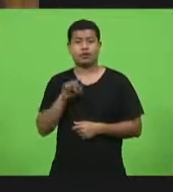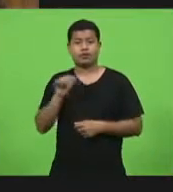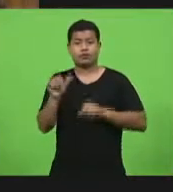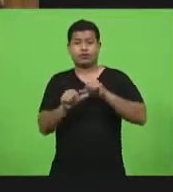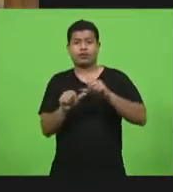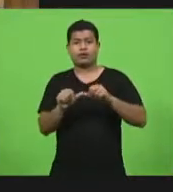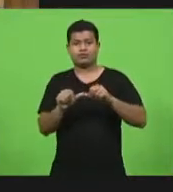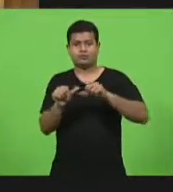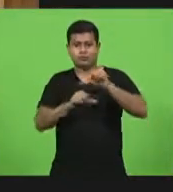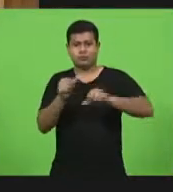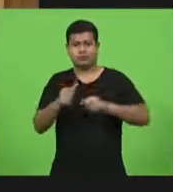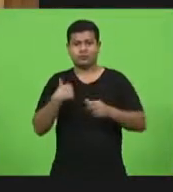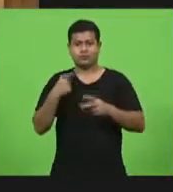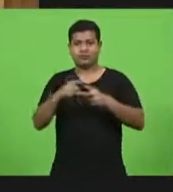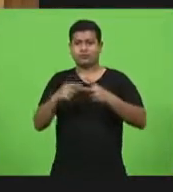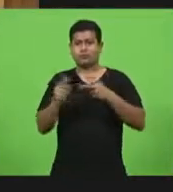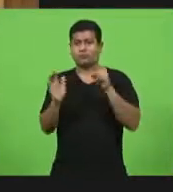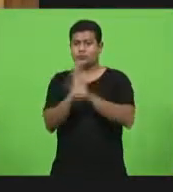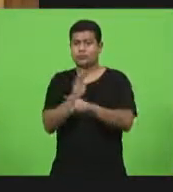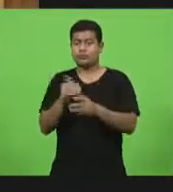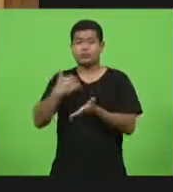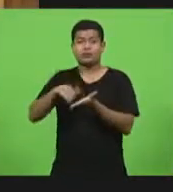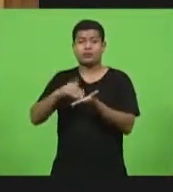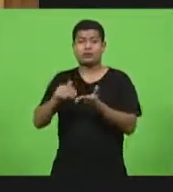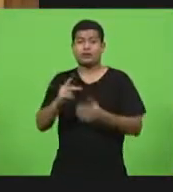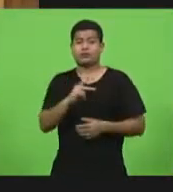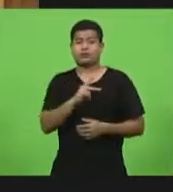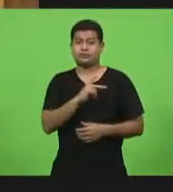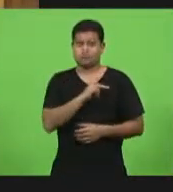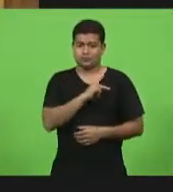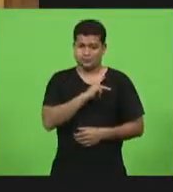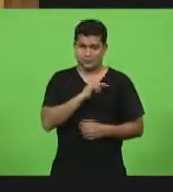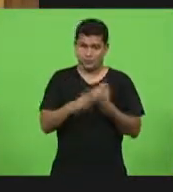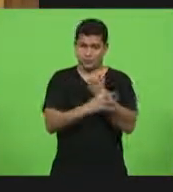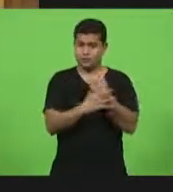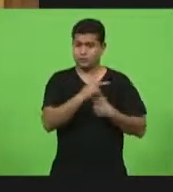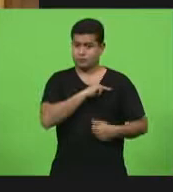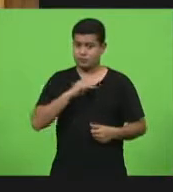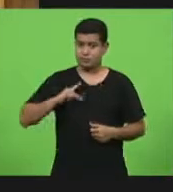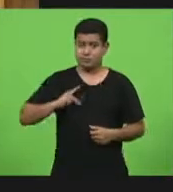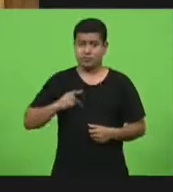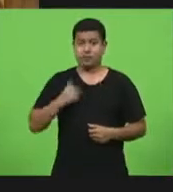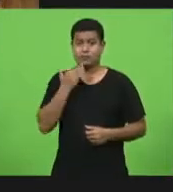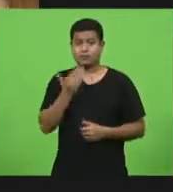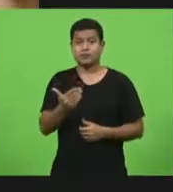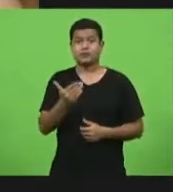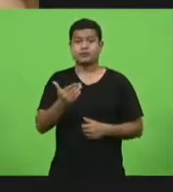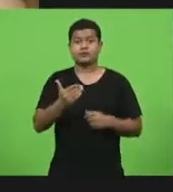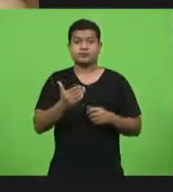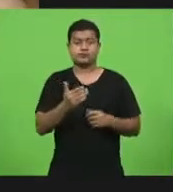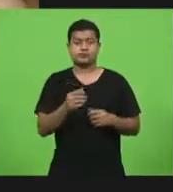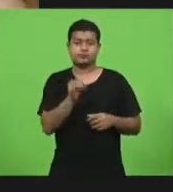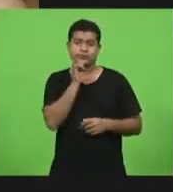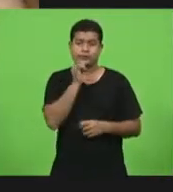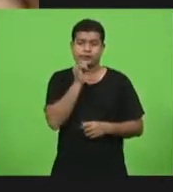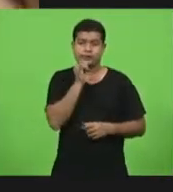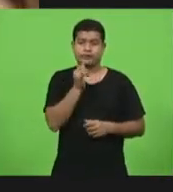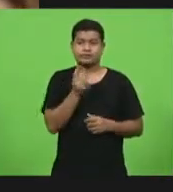ali. Secretário de Segurança Pública, os pedidos gerados através dos gabinetes dos deputados, que são